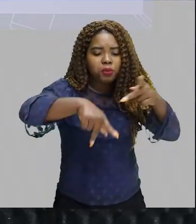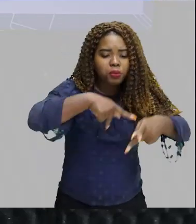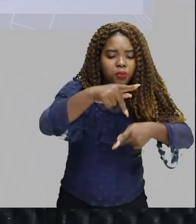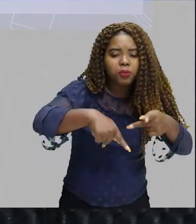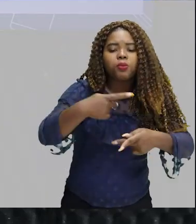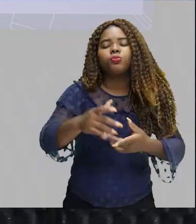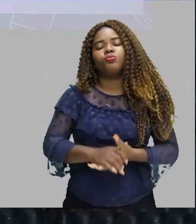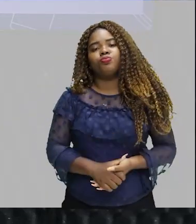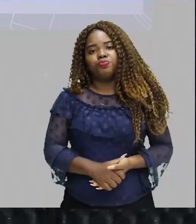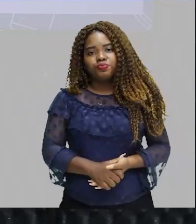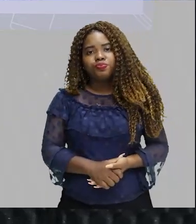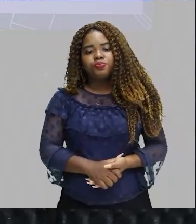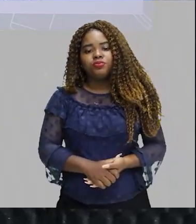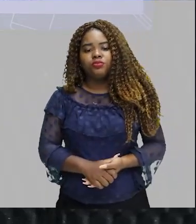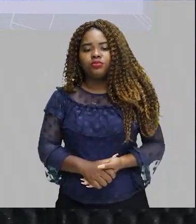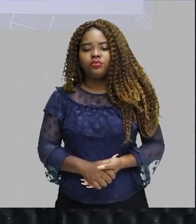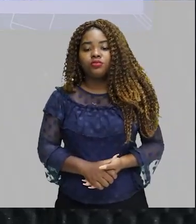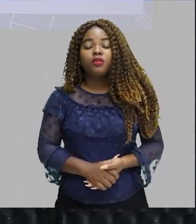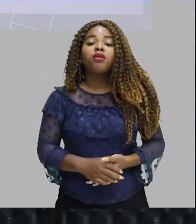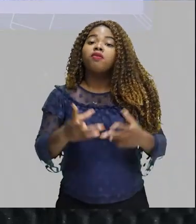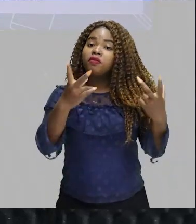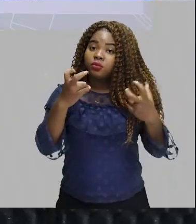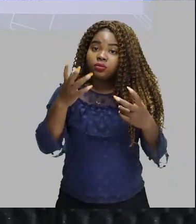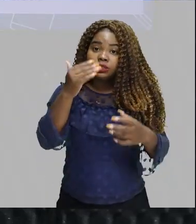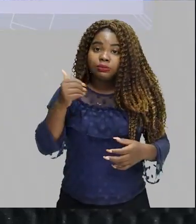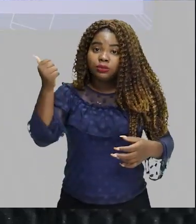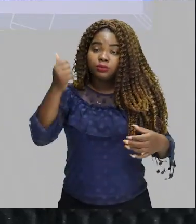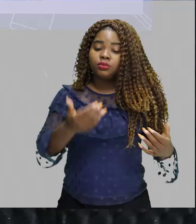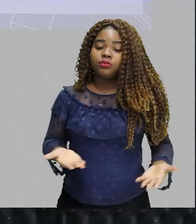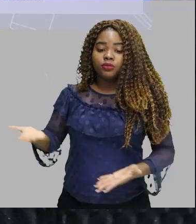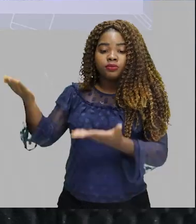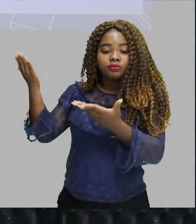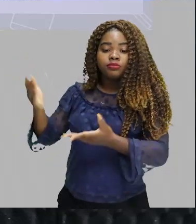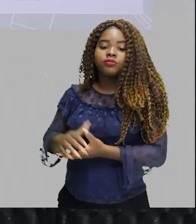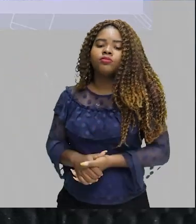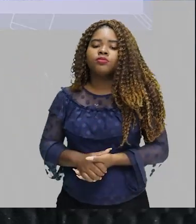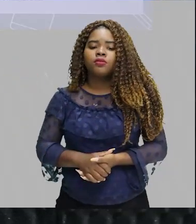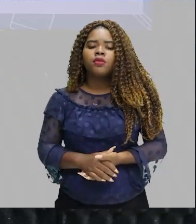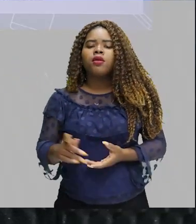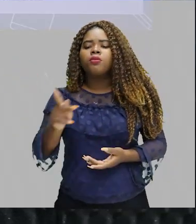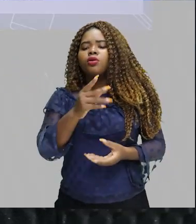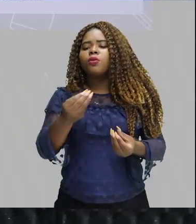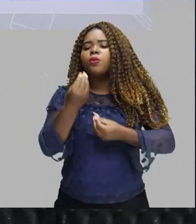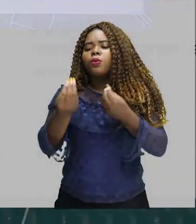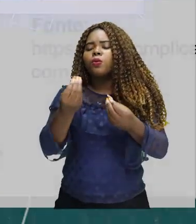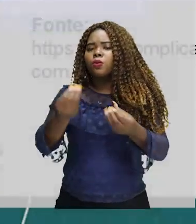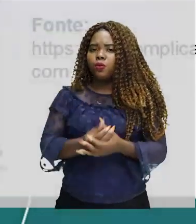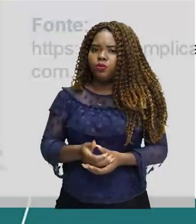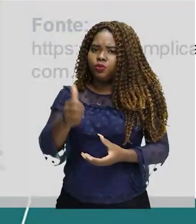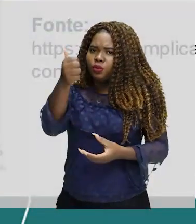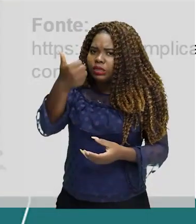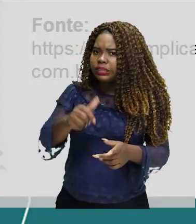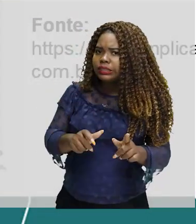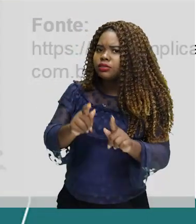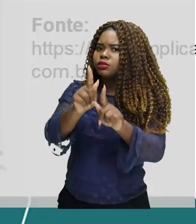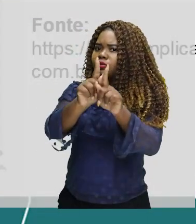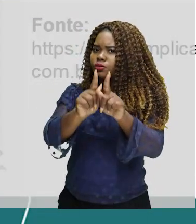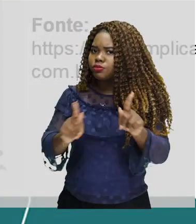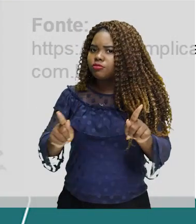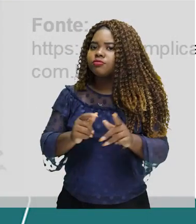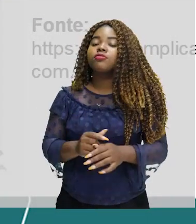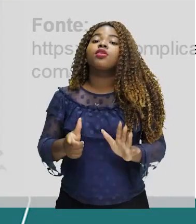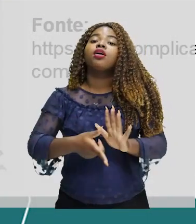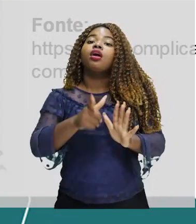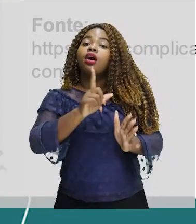suas questões demográficas, tá? Vamos olhar aqui ele com mais clareza. Marcos, como é que eu interpreto esse gráfico? Antes de qualquer coisa da